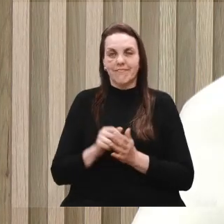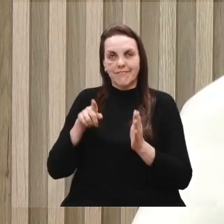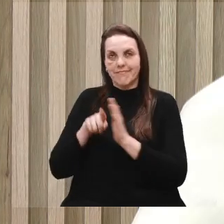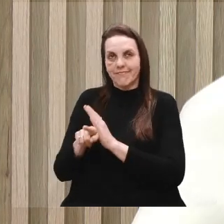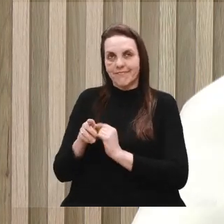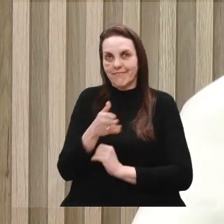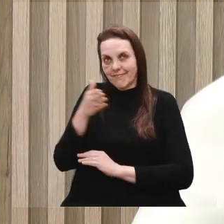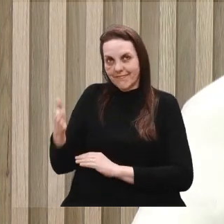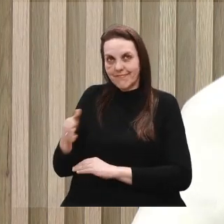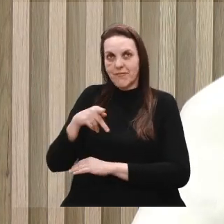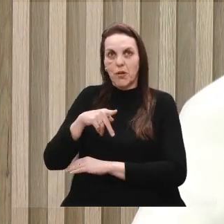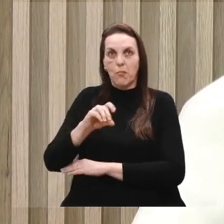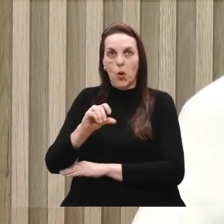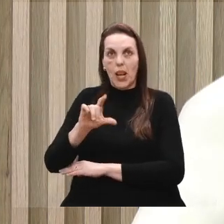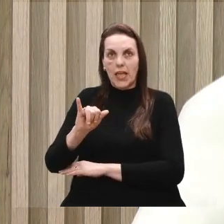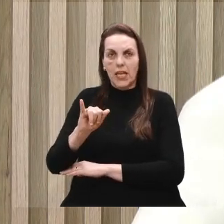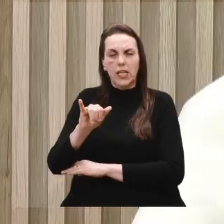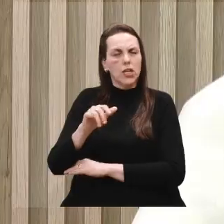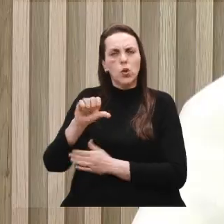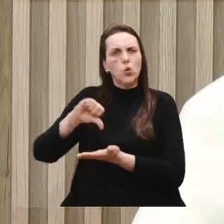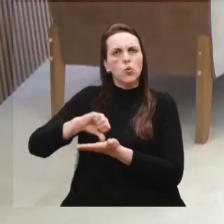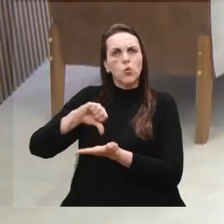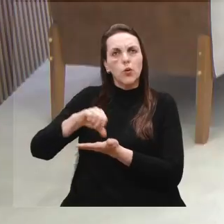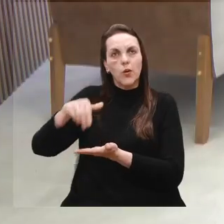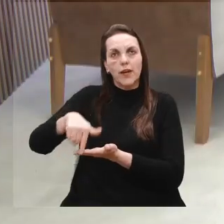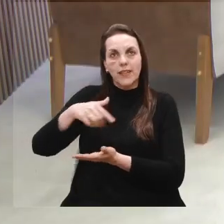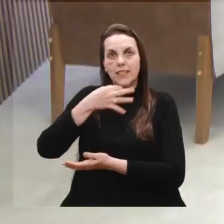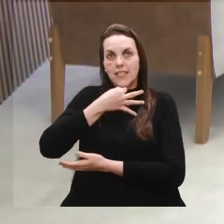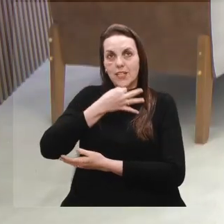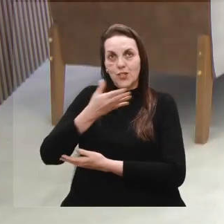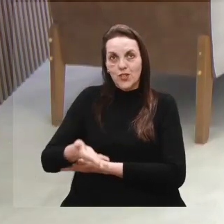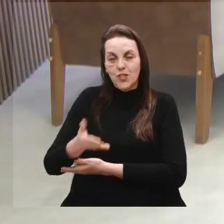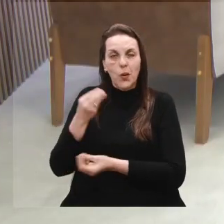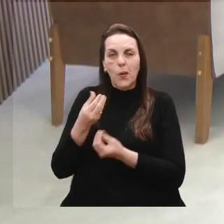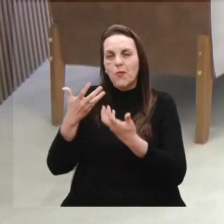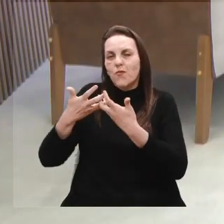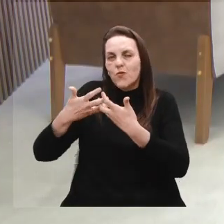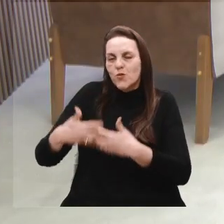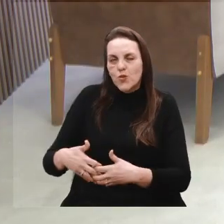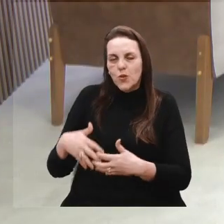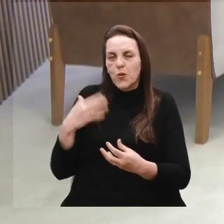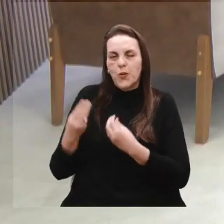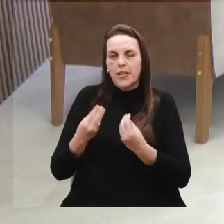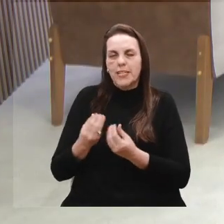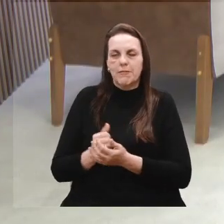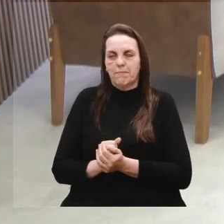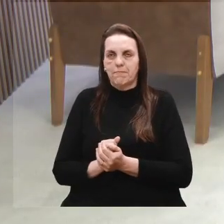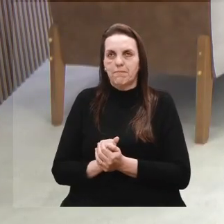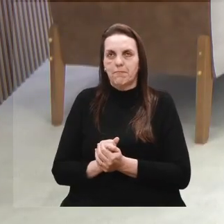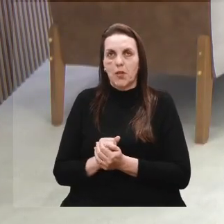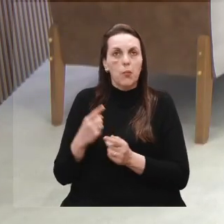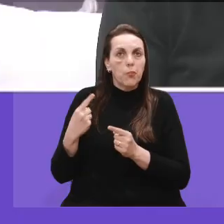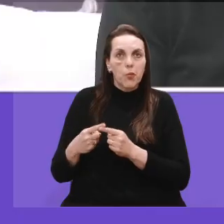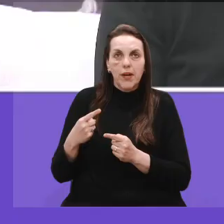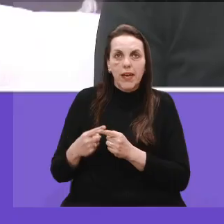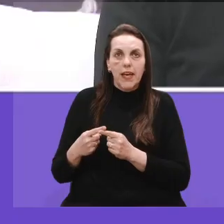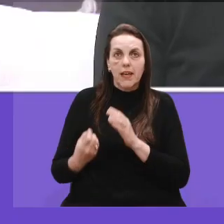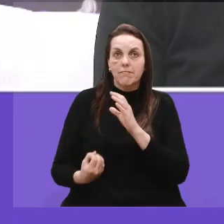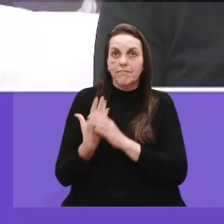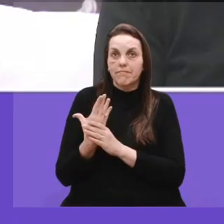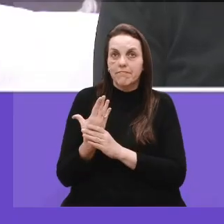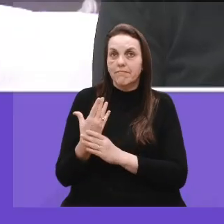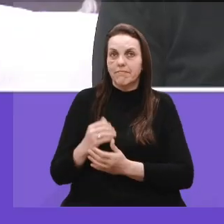para a Poliana, que está aqui do meu lado, né, sobre o núcleo que vocês têm aqui na cidade, como é que funciona esse núcleo, por que ele